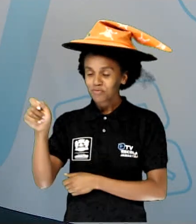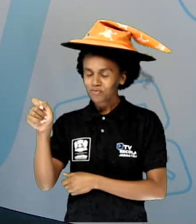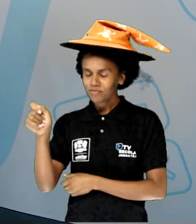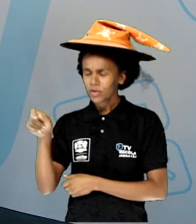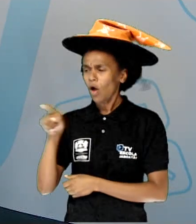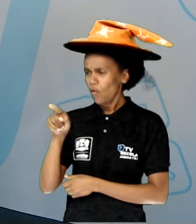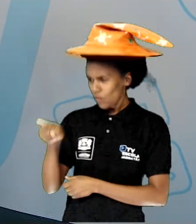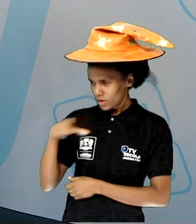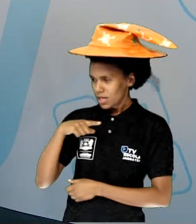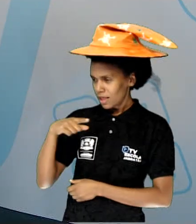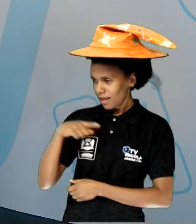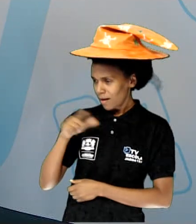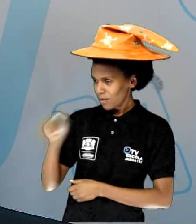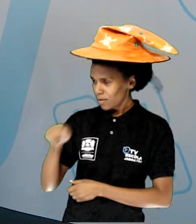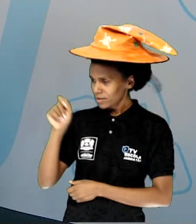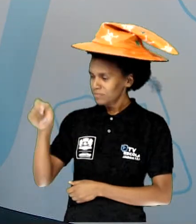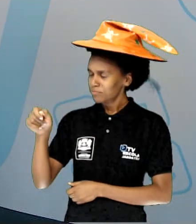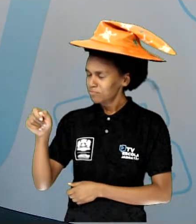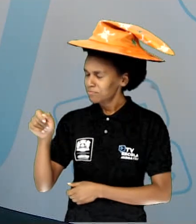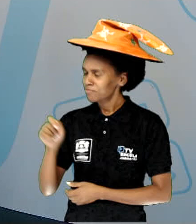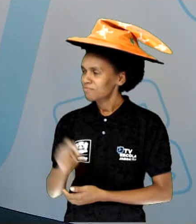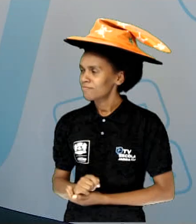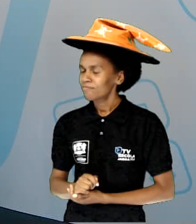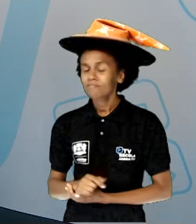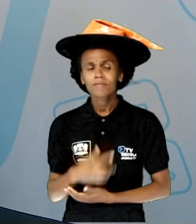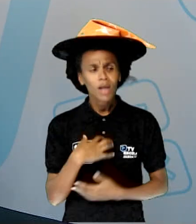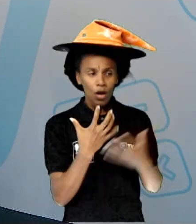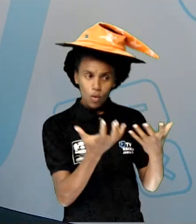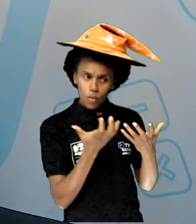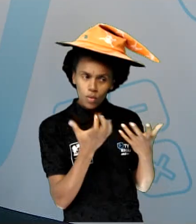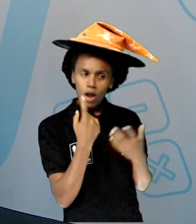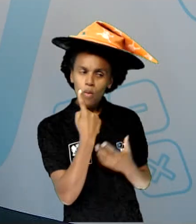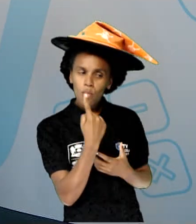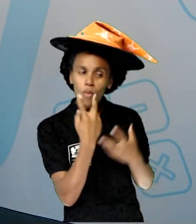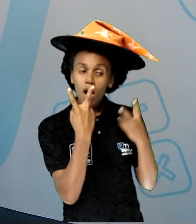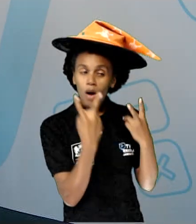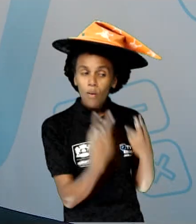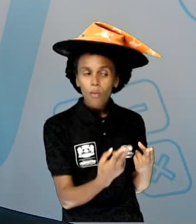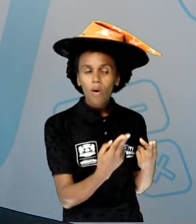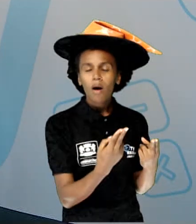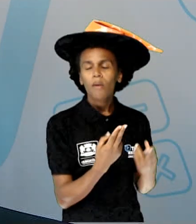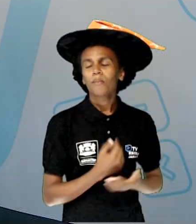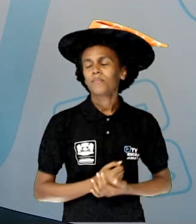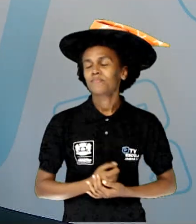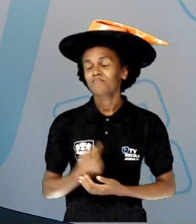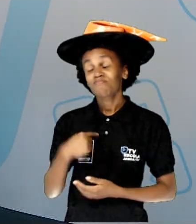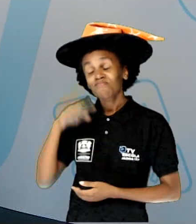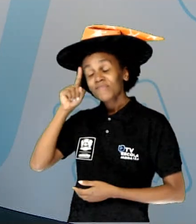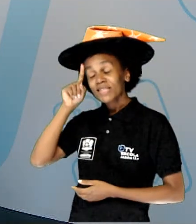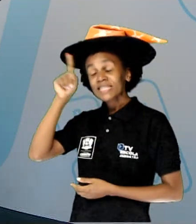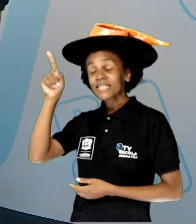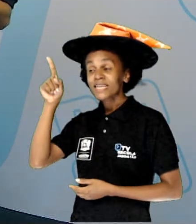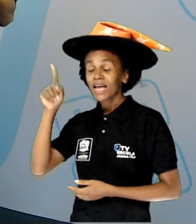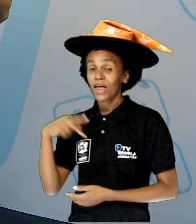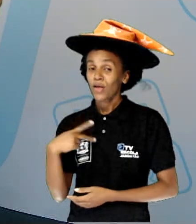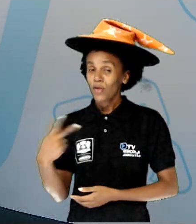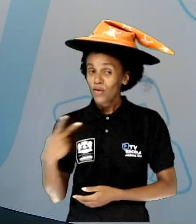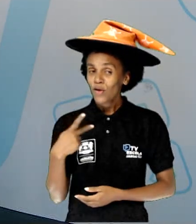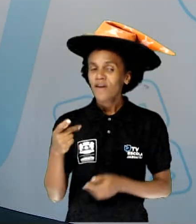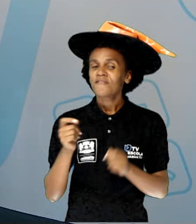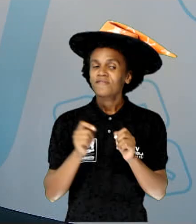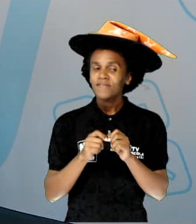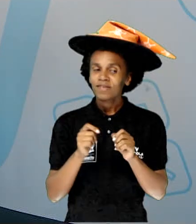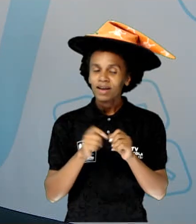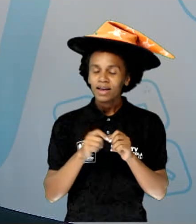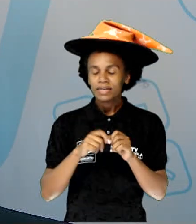pitombinha eu eu quero uma também igualzinho a então eu tive uma ideia nós vamos construir a